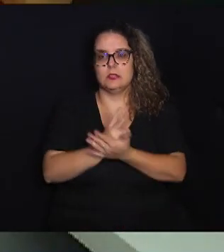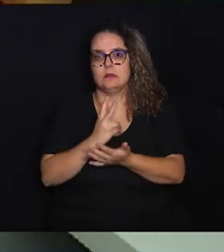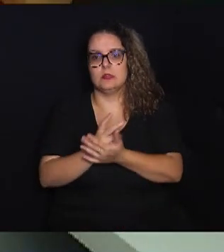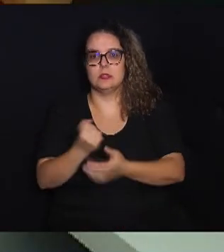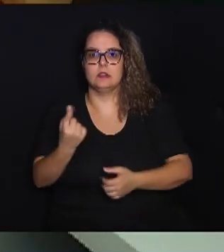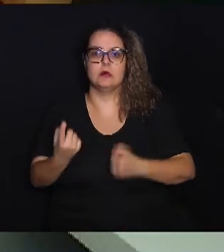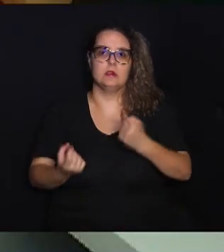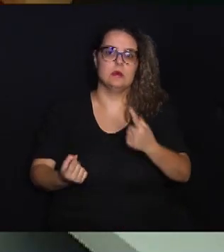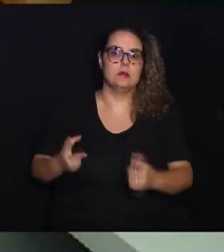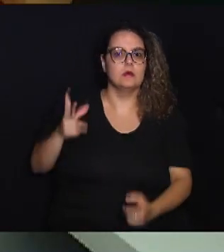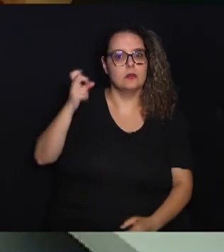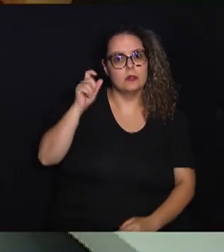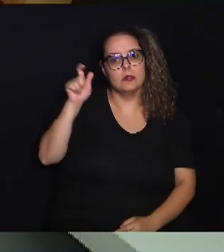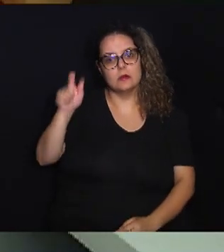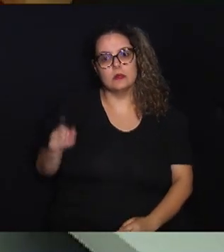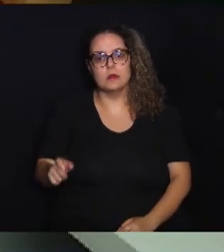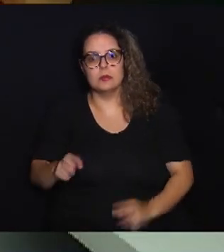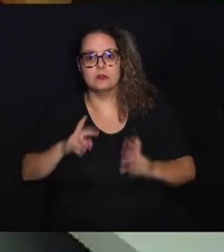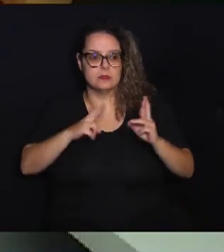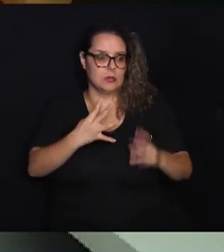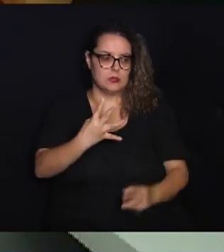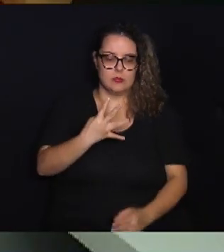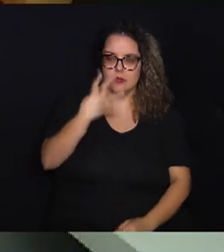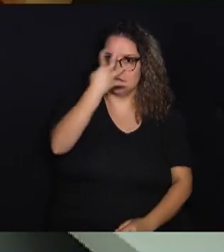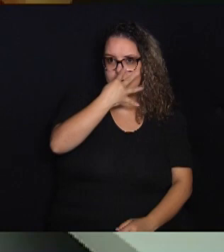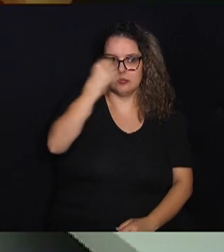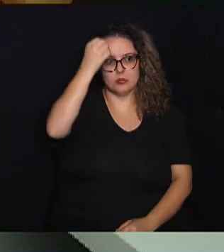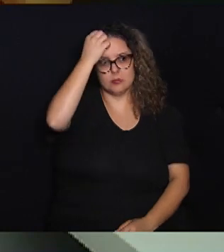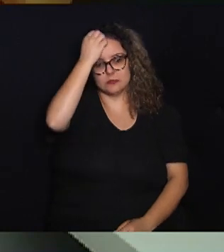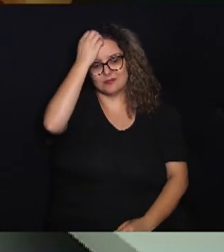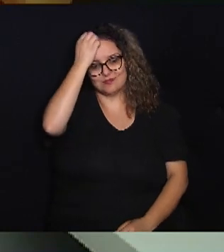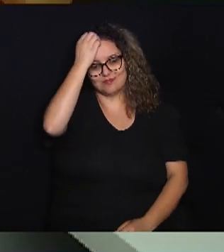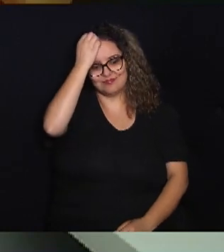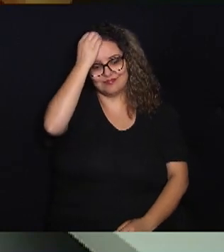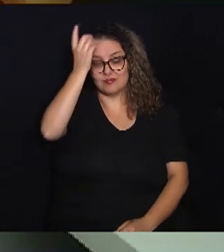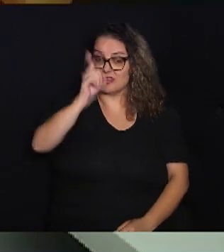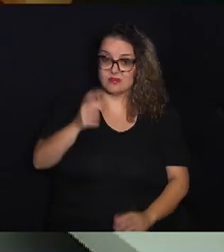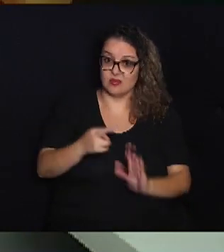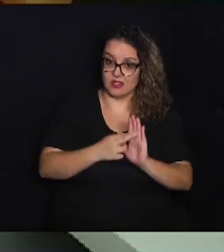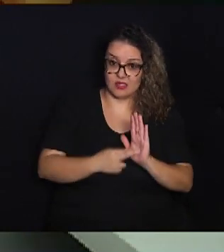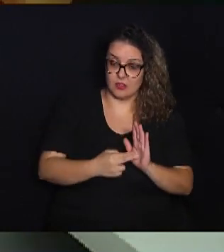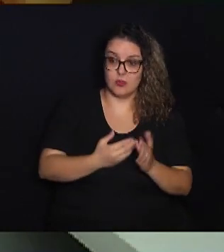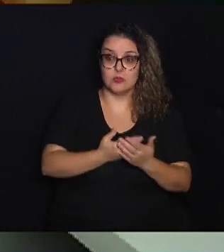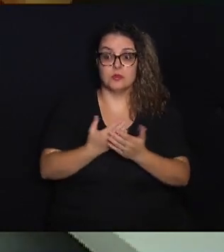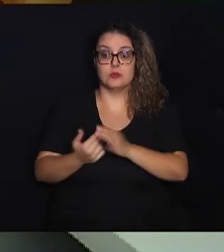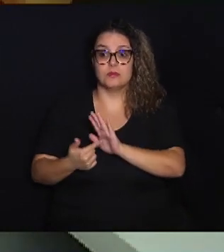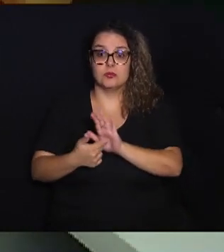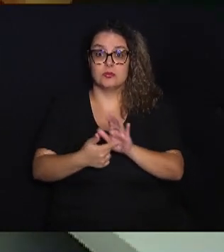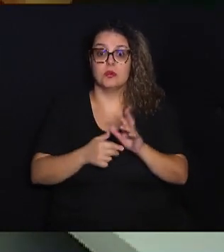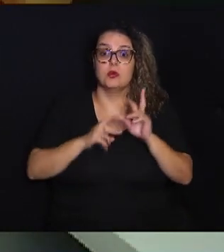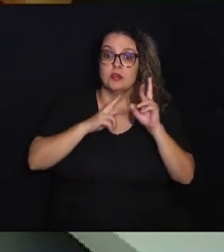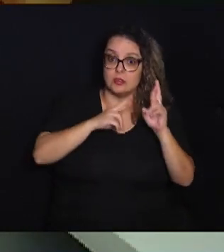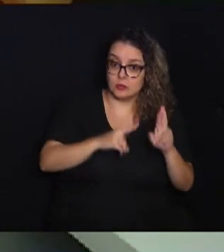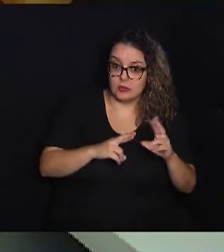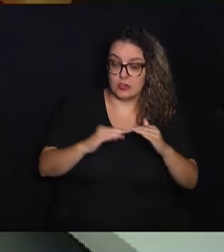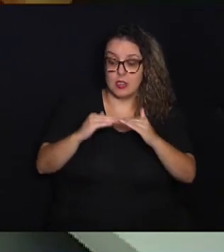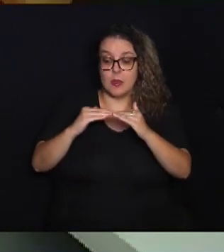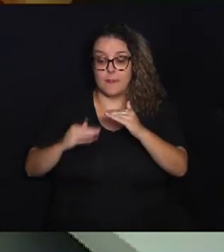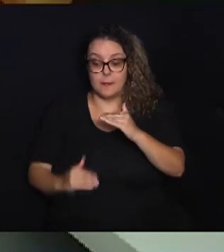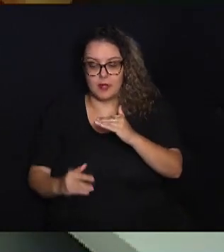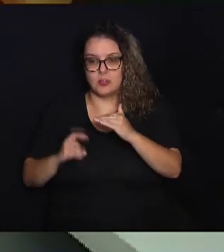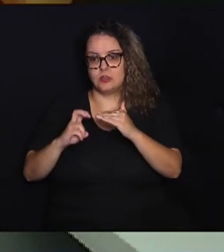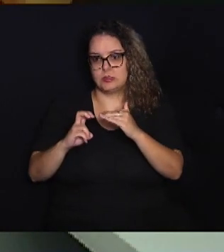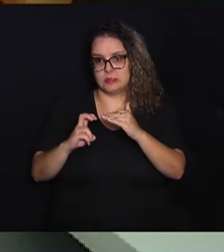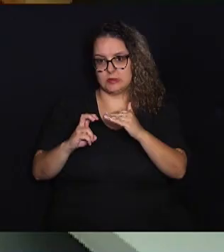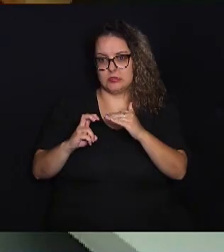ouviu falar de alguém que dormia 4 horas, mas não é a regra. Os estudos mostram que dormir abaixo de